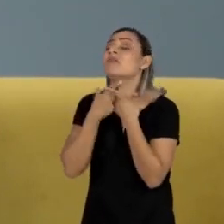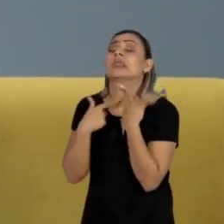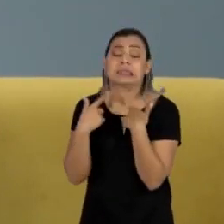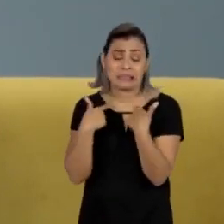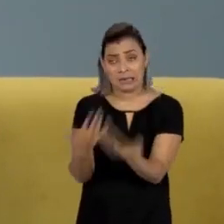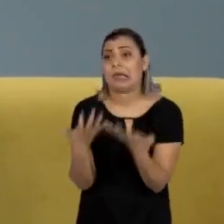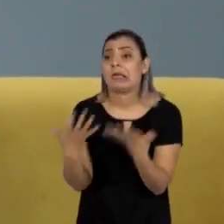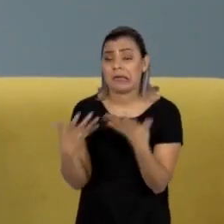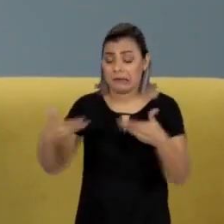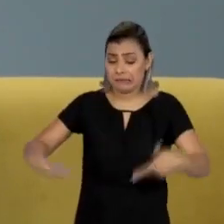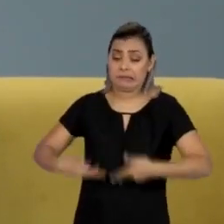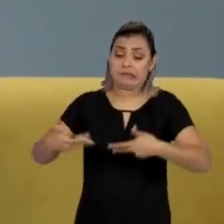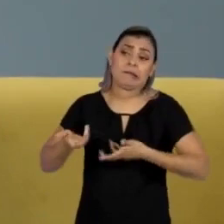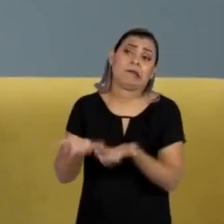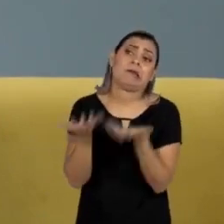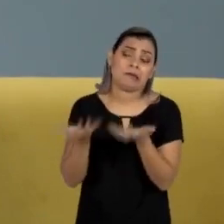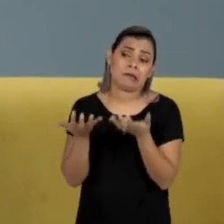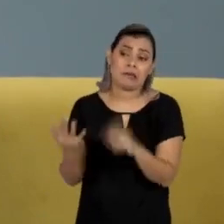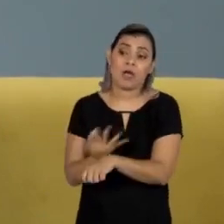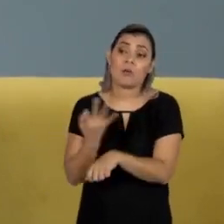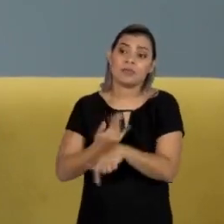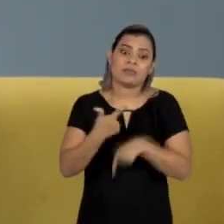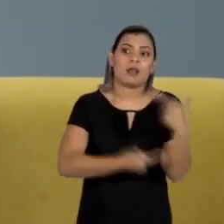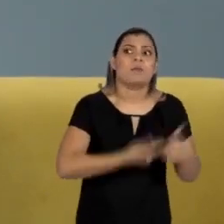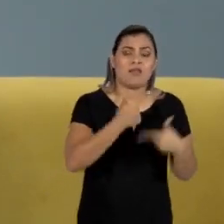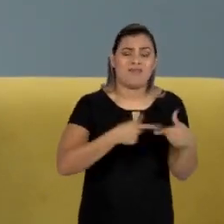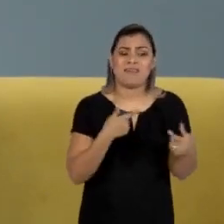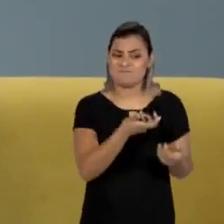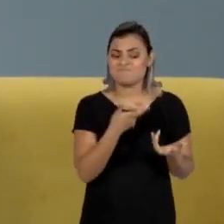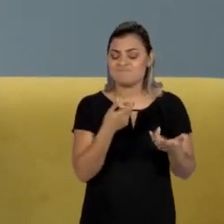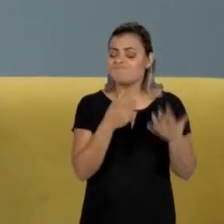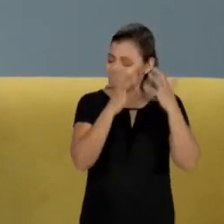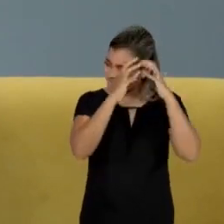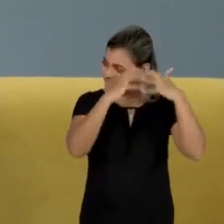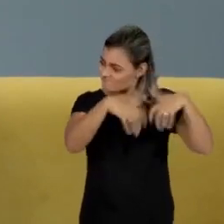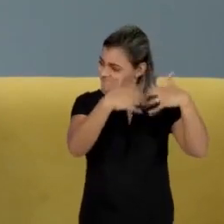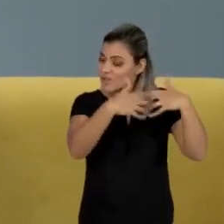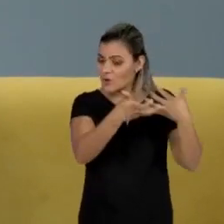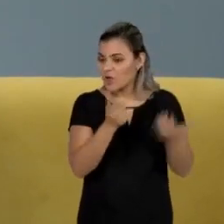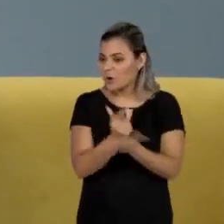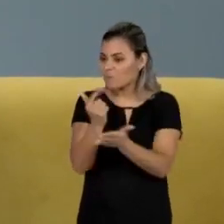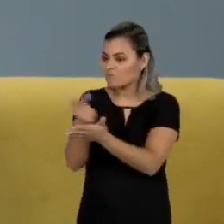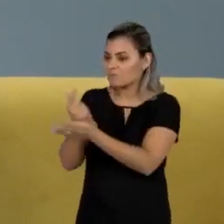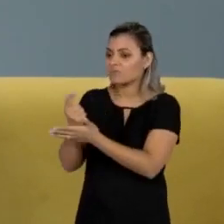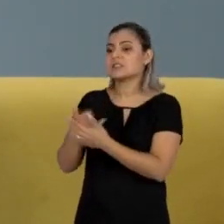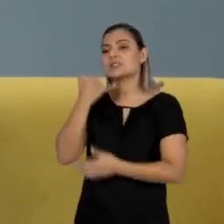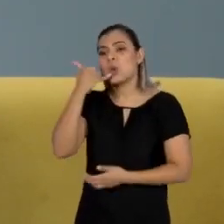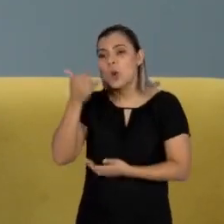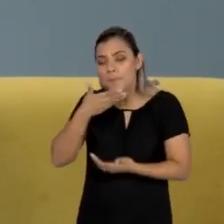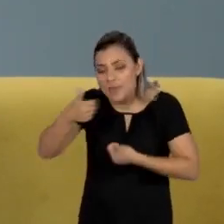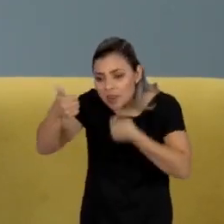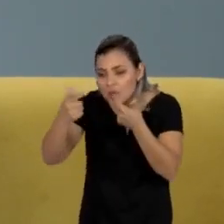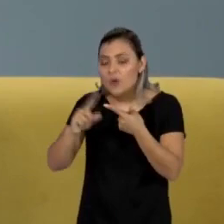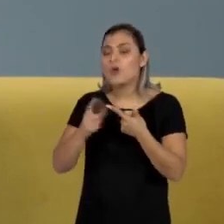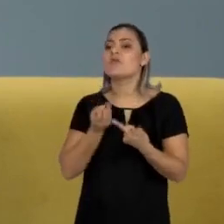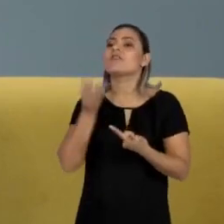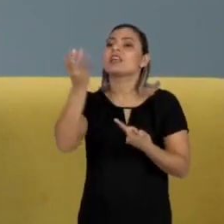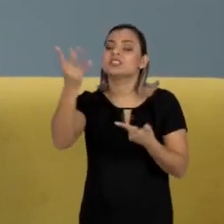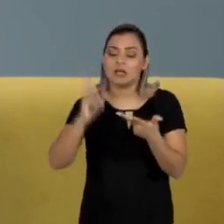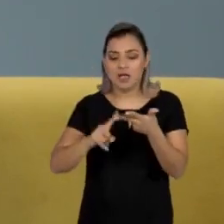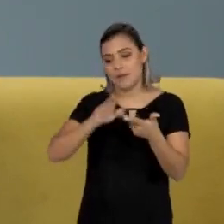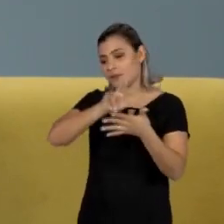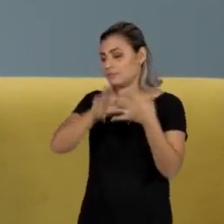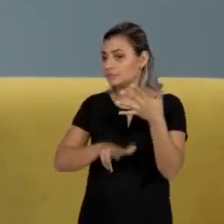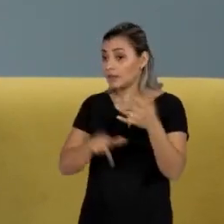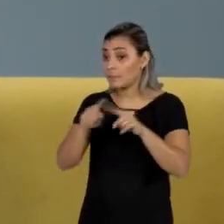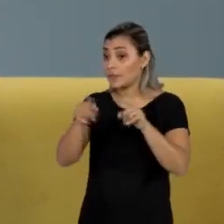motiva a gente a aguentar uma rotina difícil, então tá tudo bem a gente querer um celular melhor, querer viajar, mas é